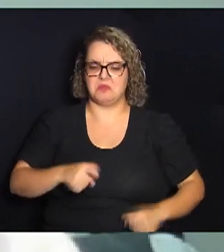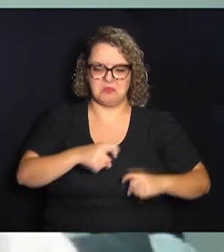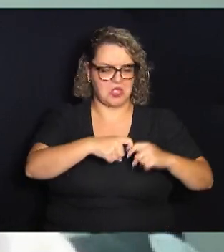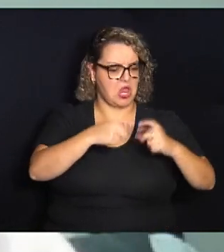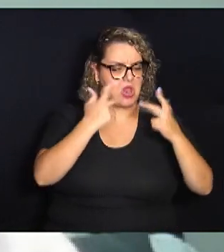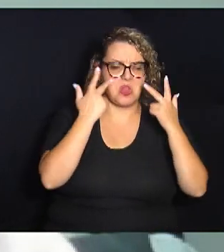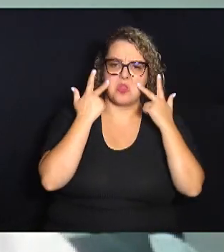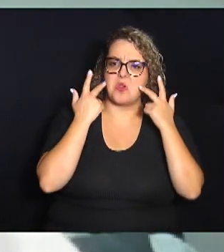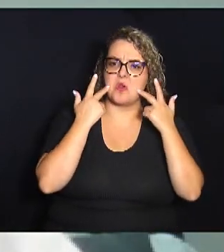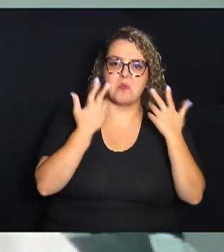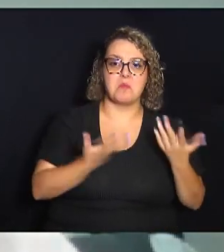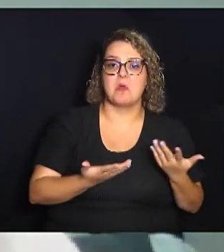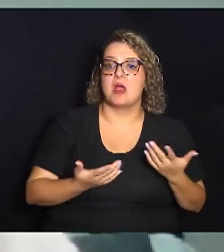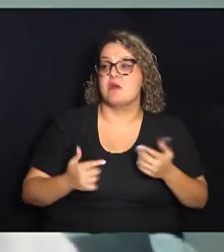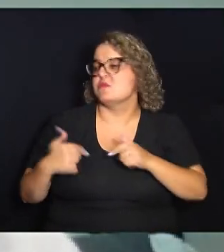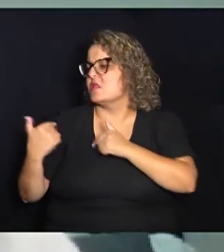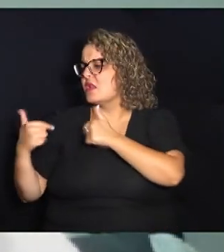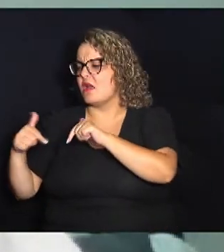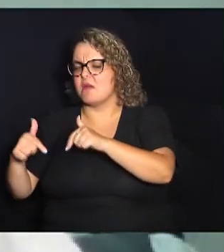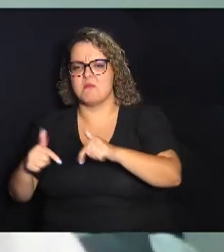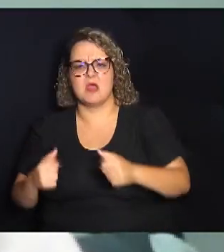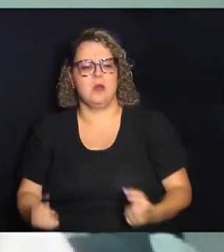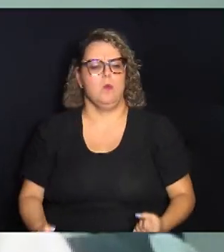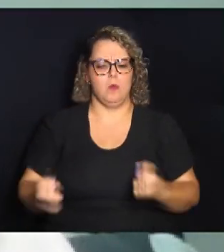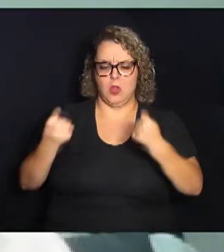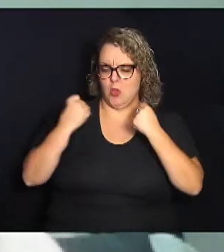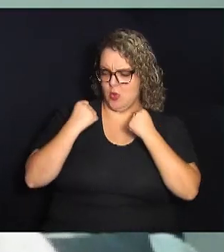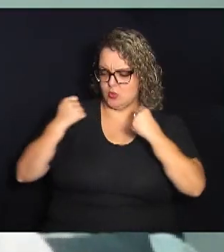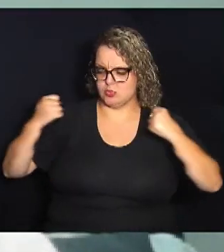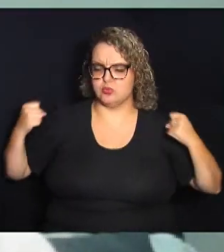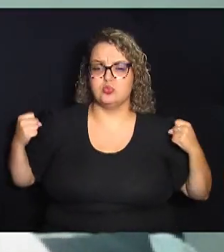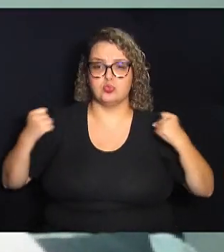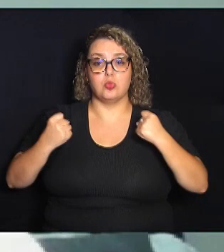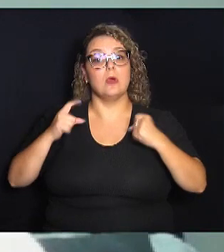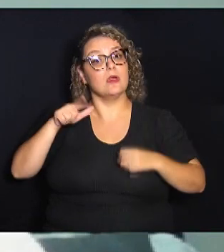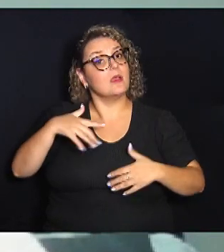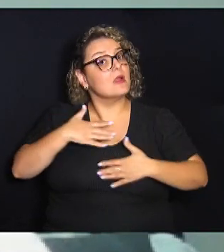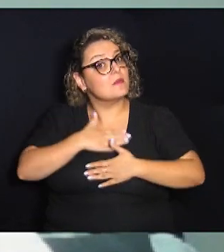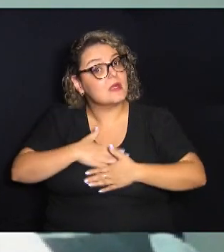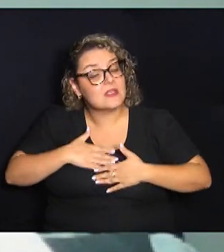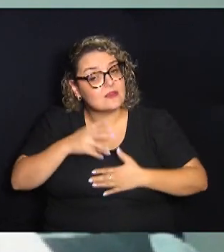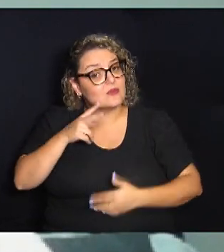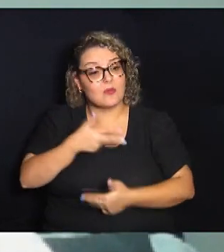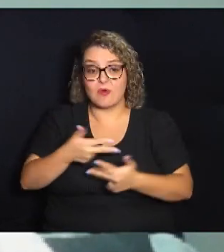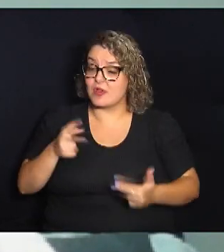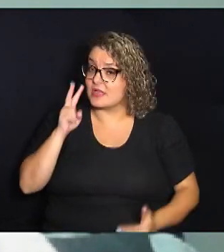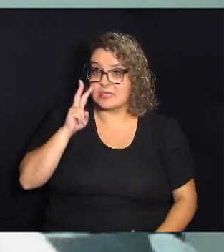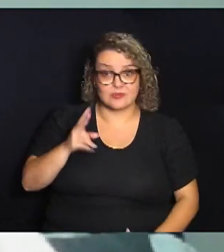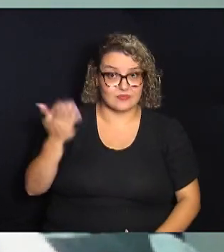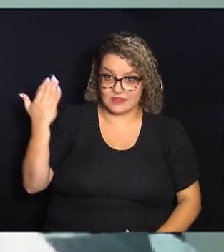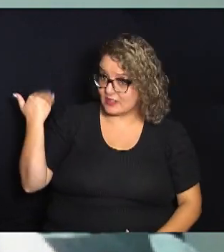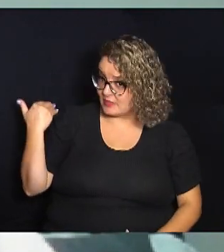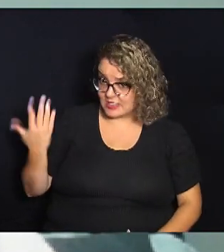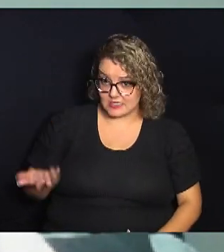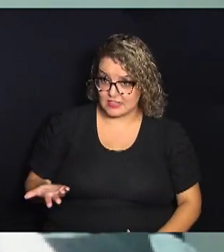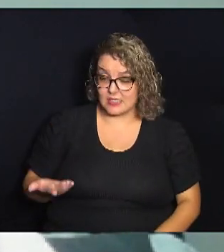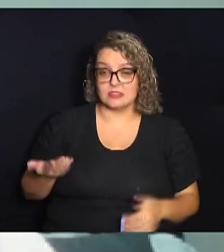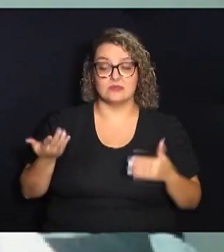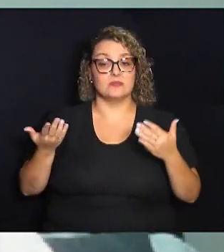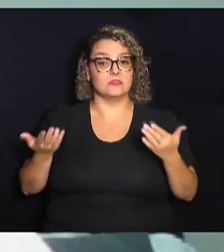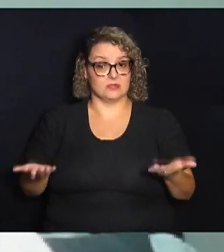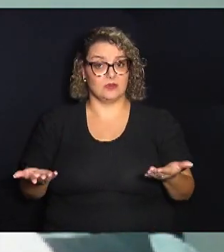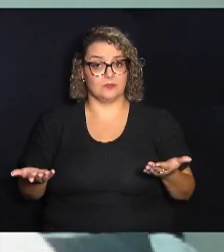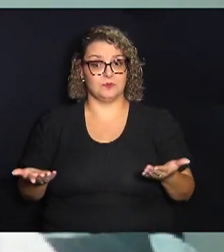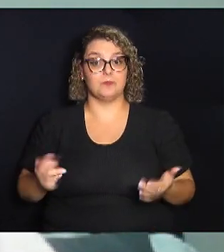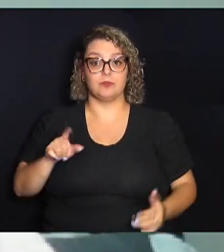normal, muitas trabalham, fazem academia. Isso é muito prazeroso, coisa que a gente não via no passado. Então,